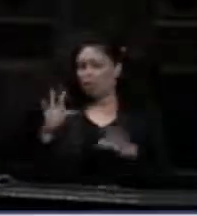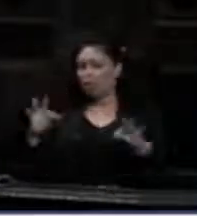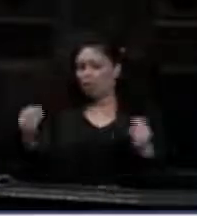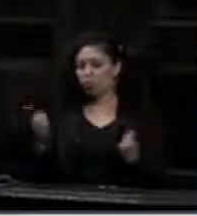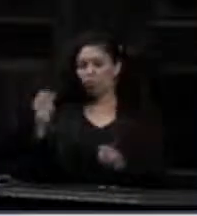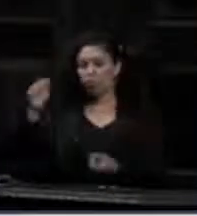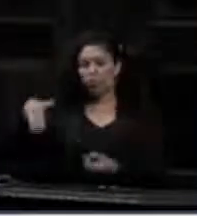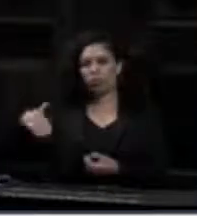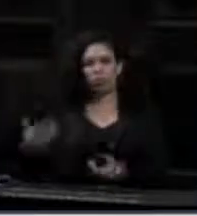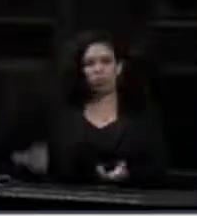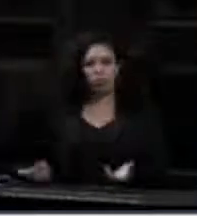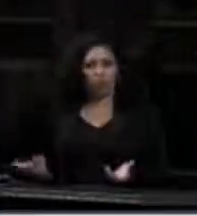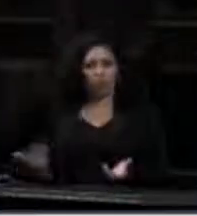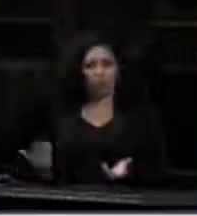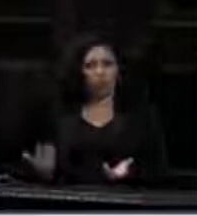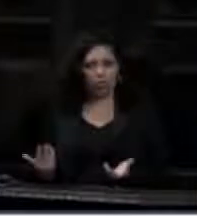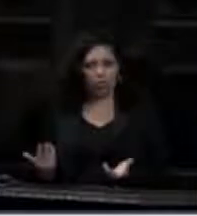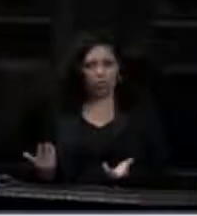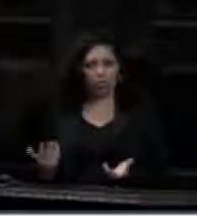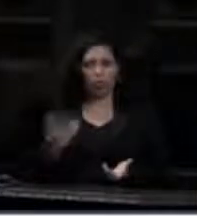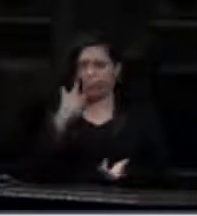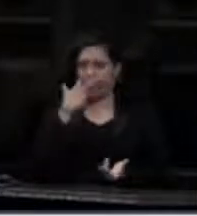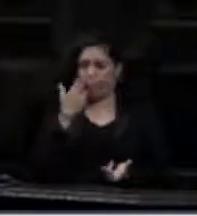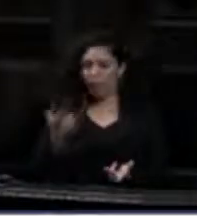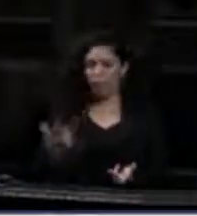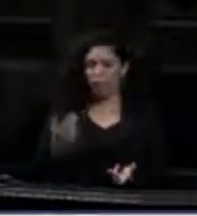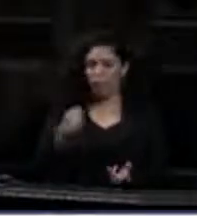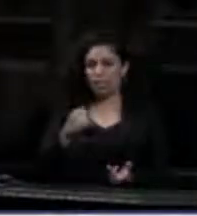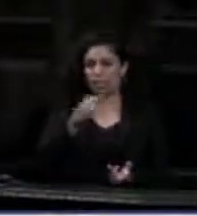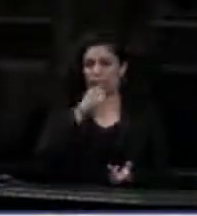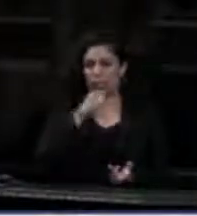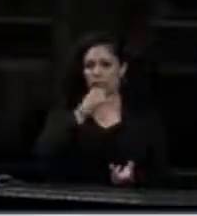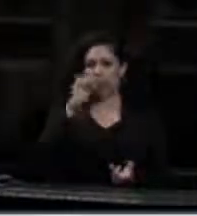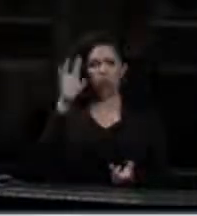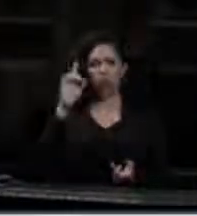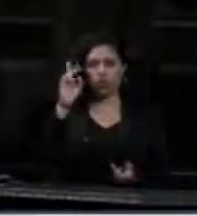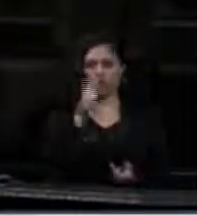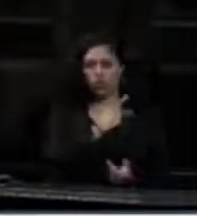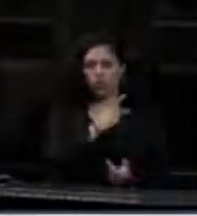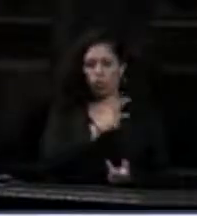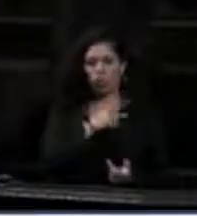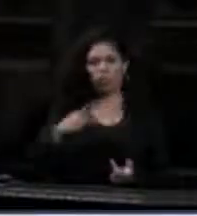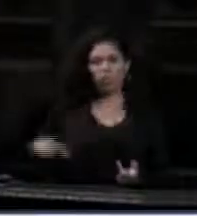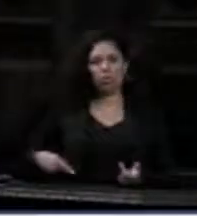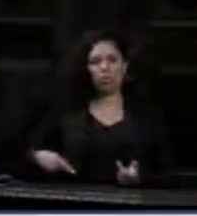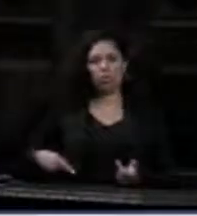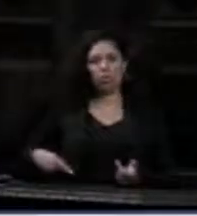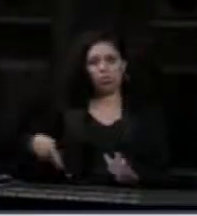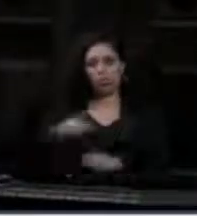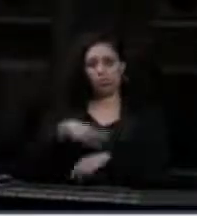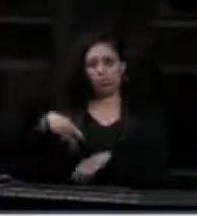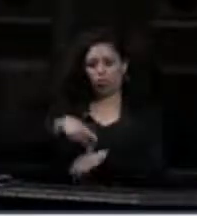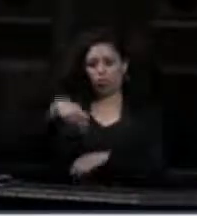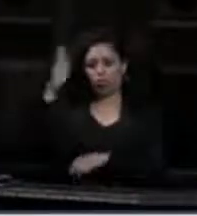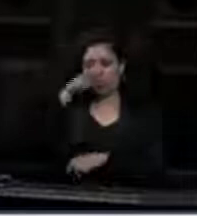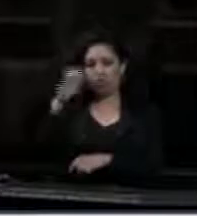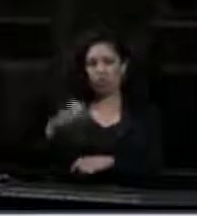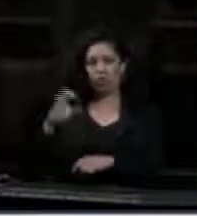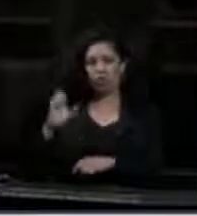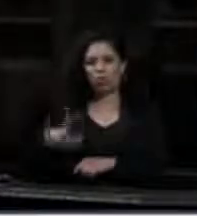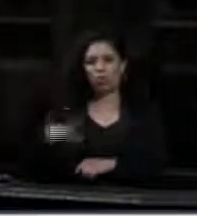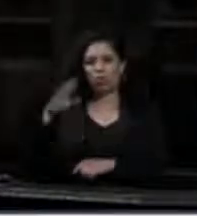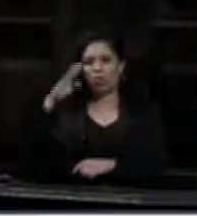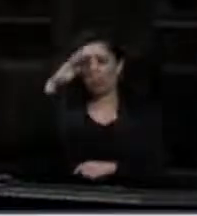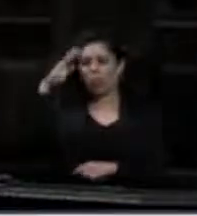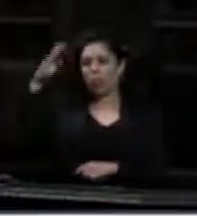congresso qualificado como possa ter um governador do estado